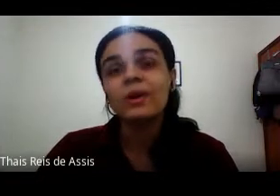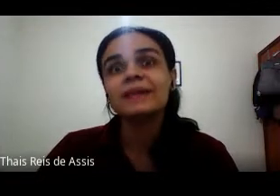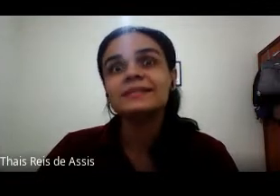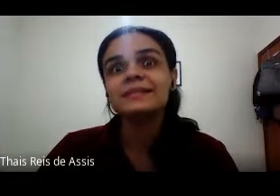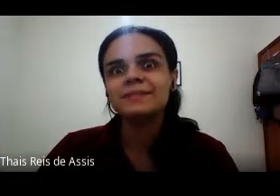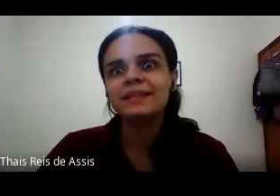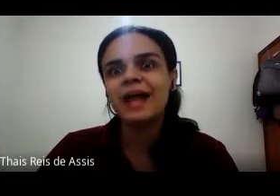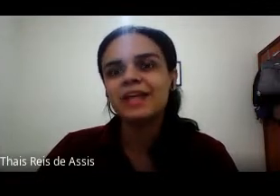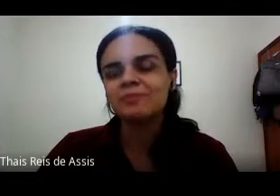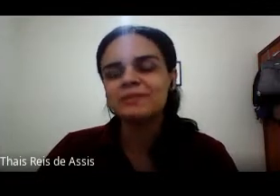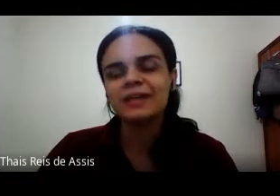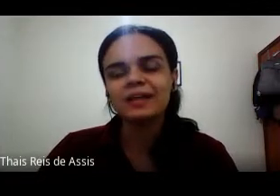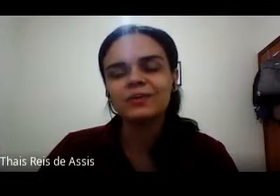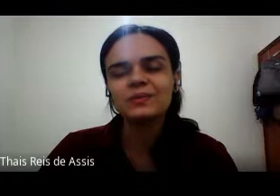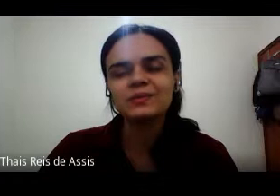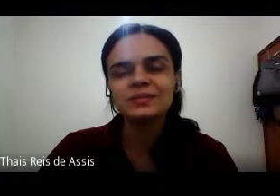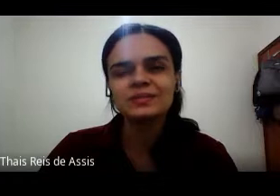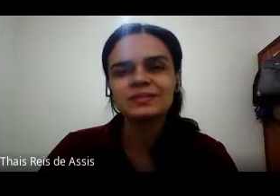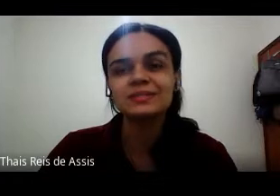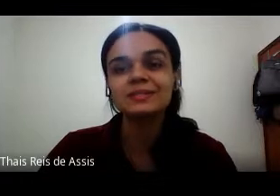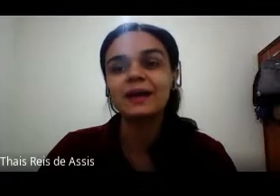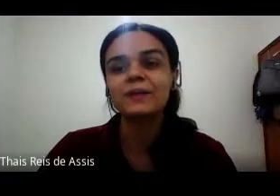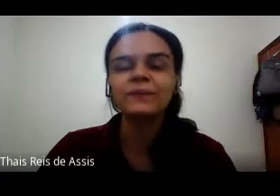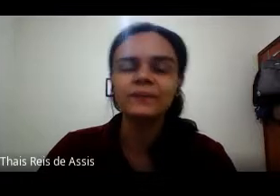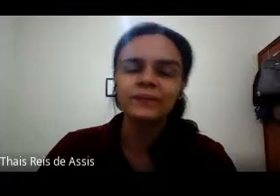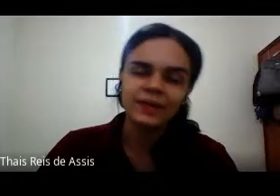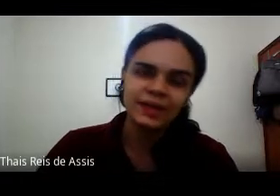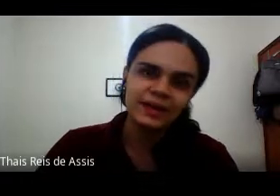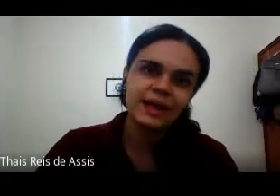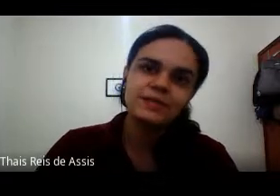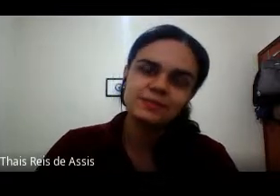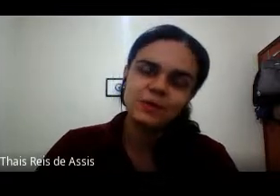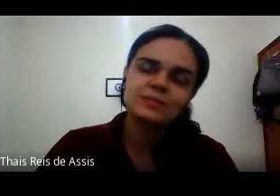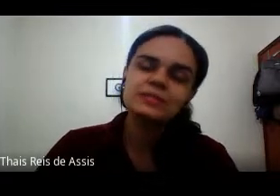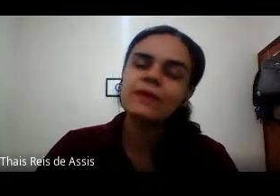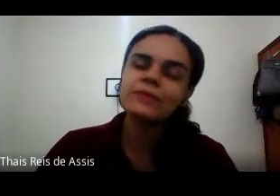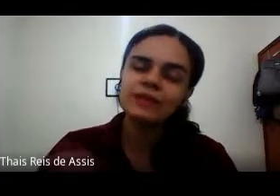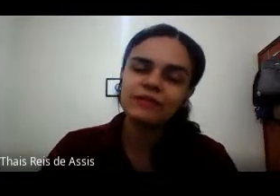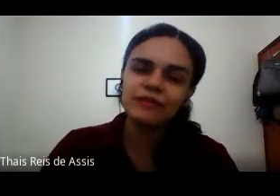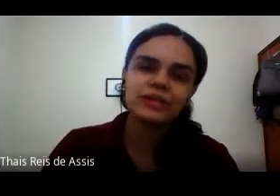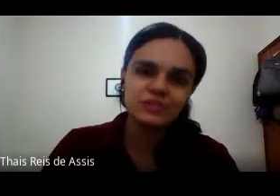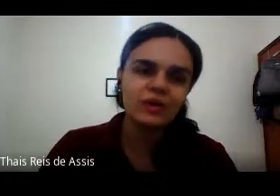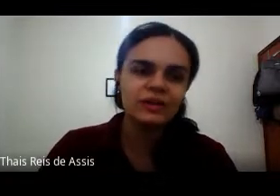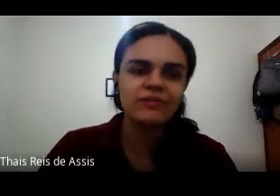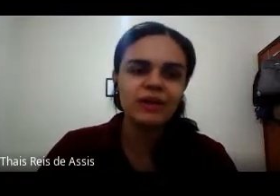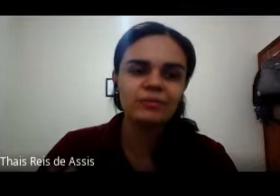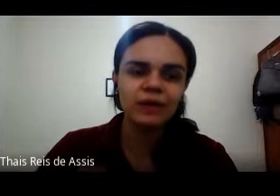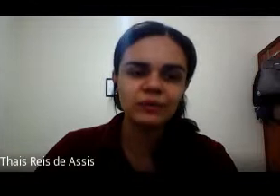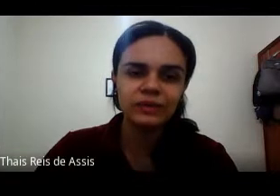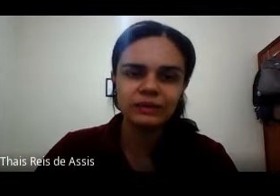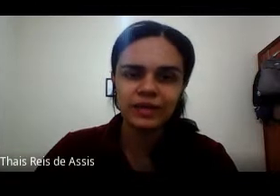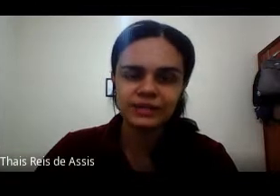um olhar de sensibilidade para pensar que nem todos estão na mesma condição e o que está fora da escola interfere